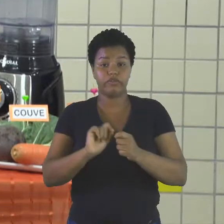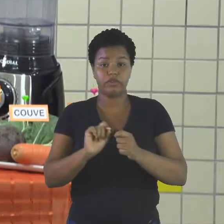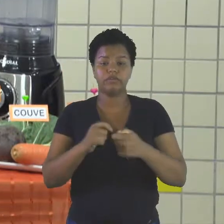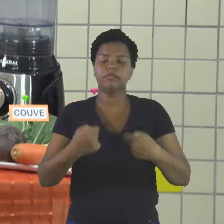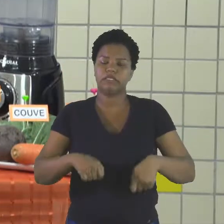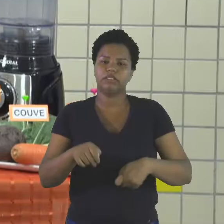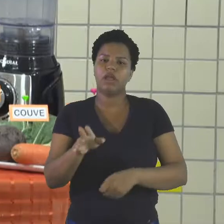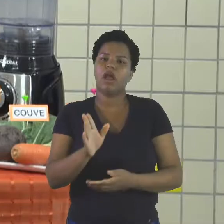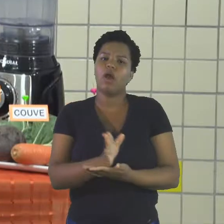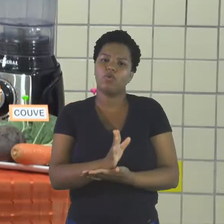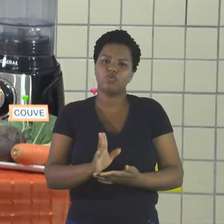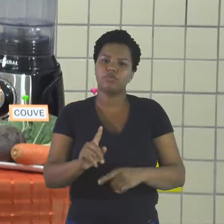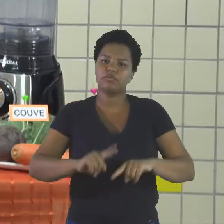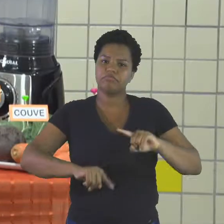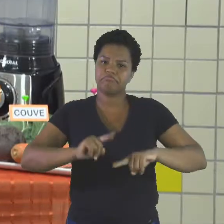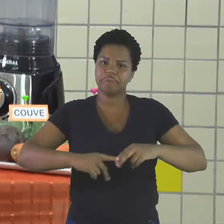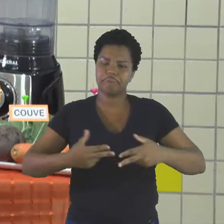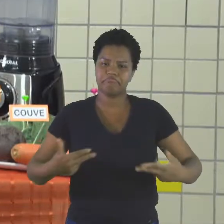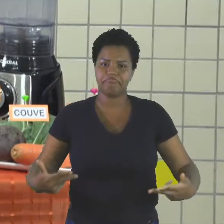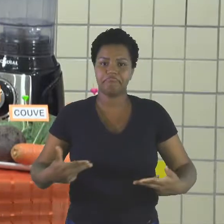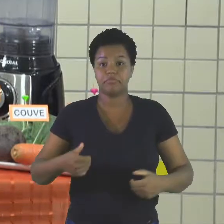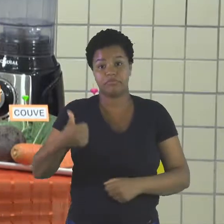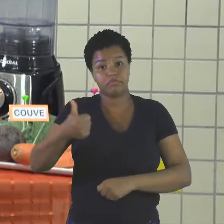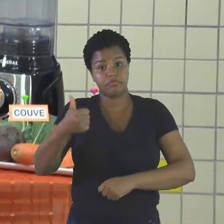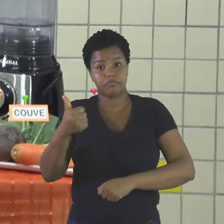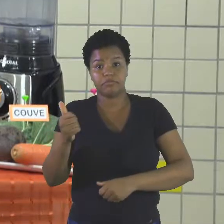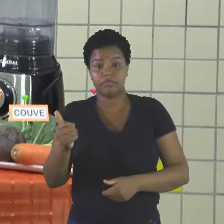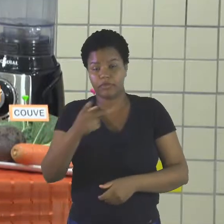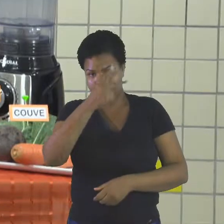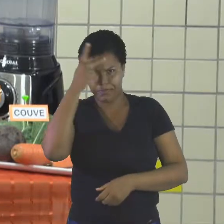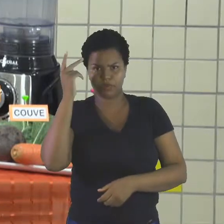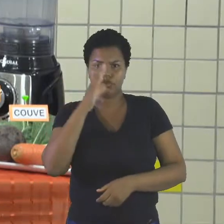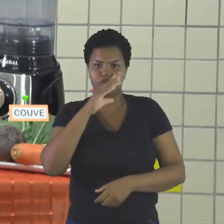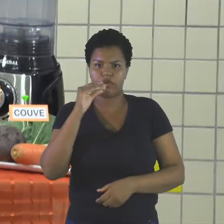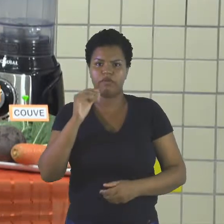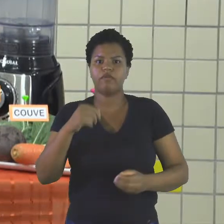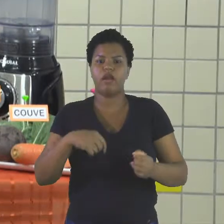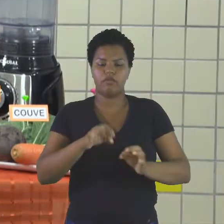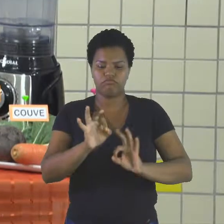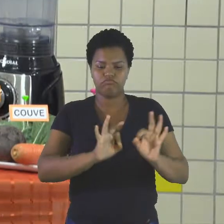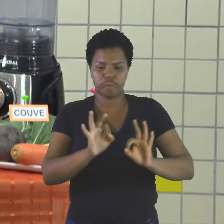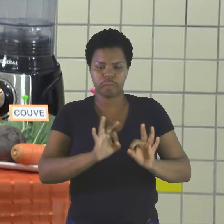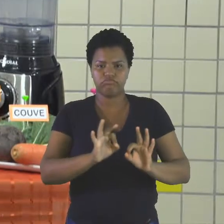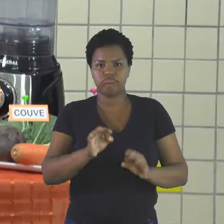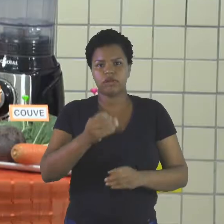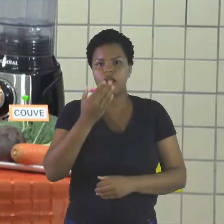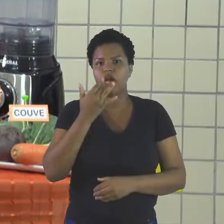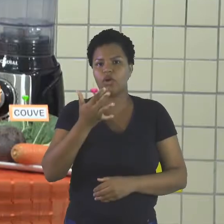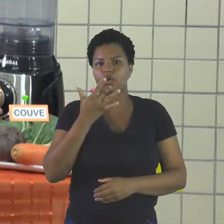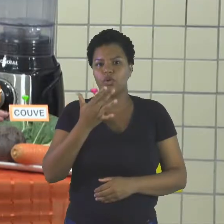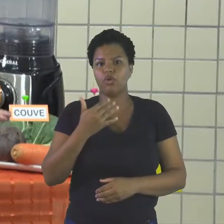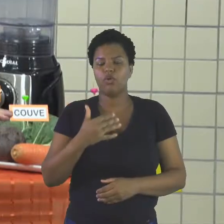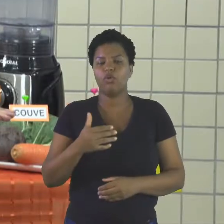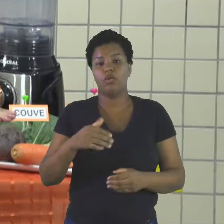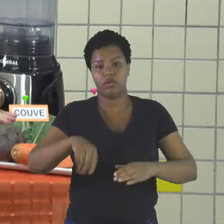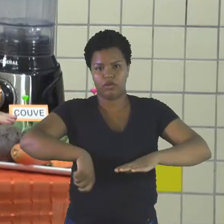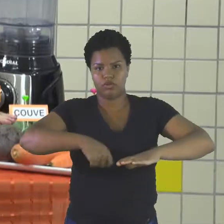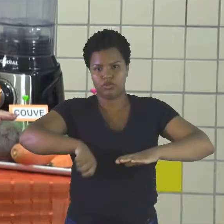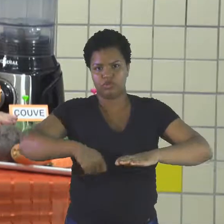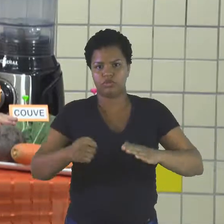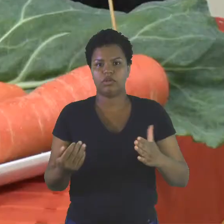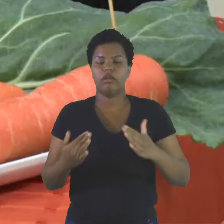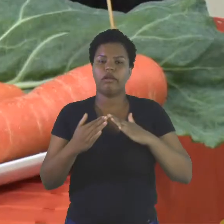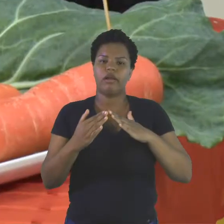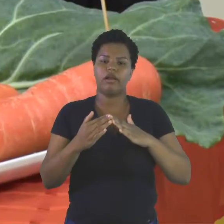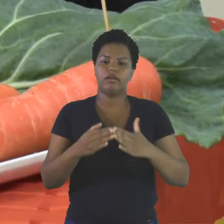materiais primeiro algum adulto vai preparar a tinta na cozinha da casa com alguns materiais comestíveis